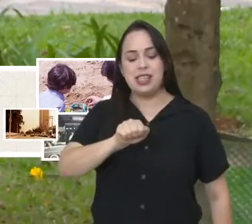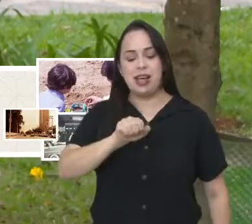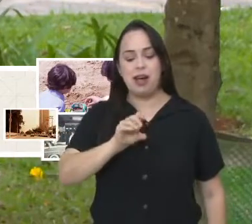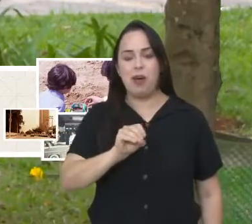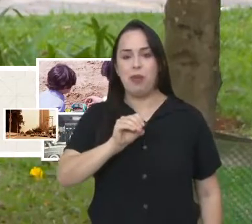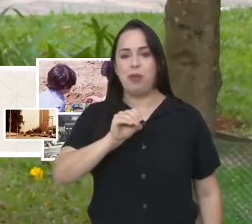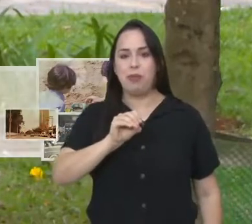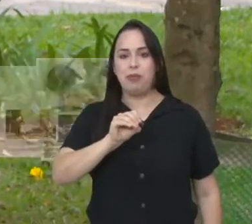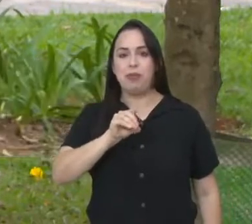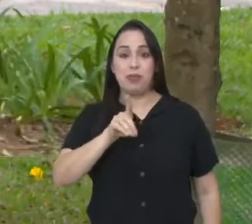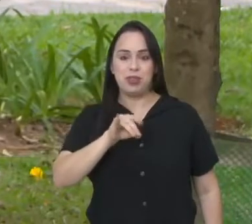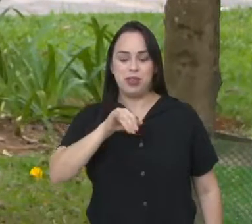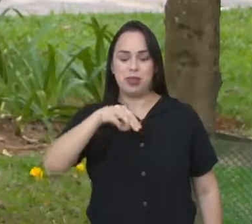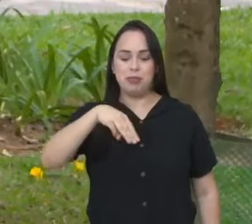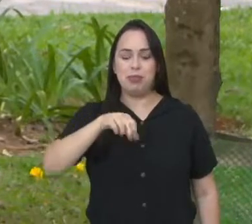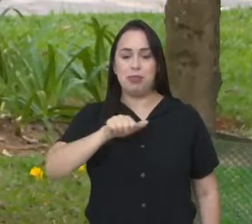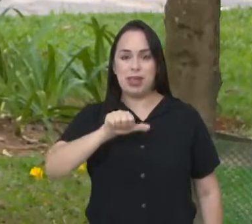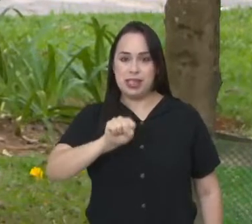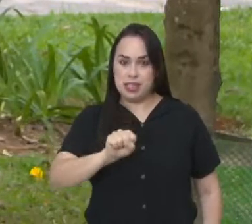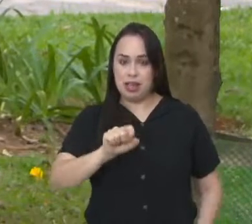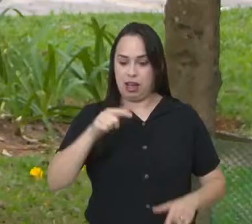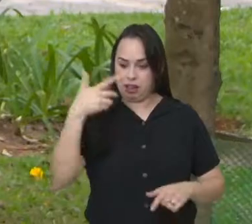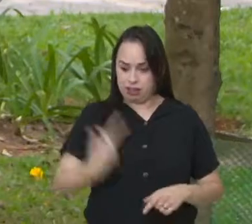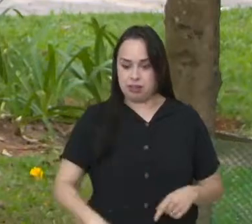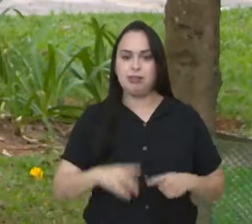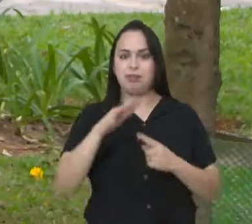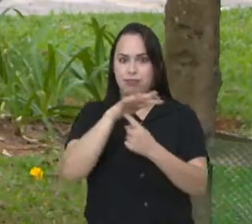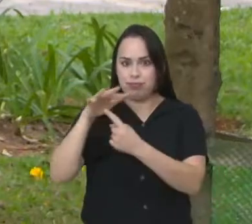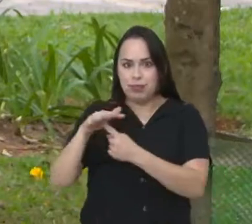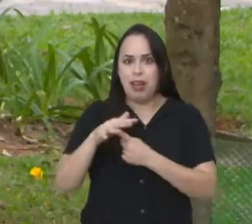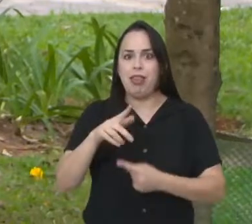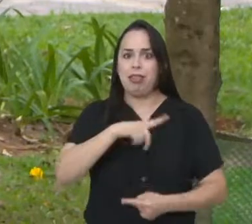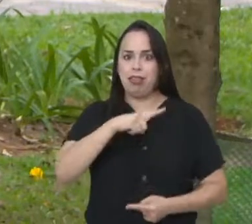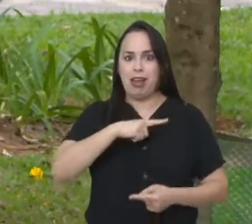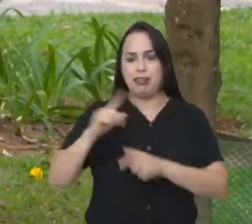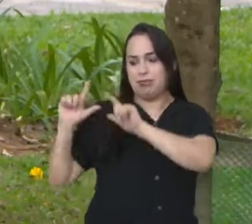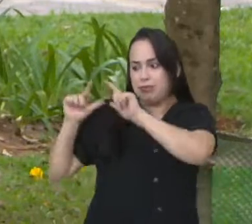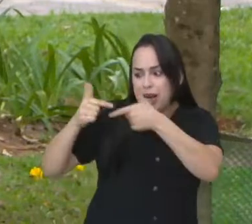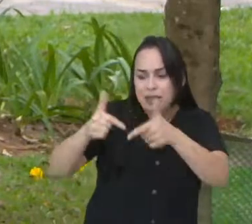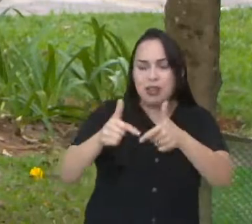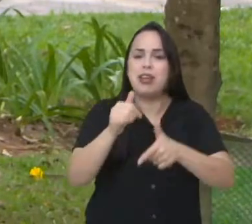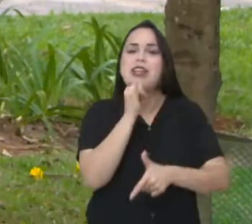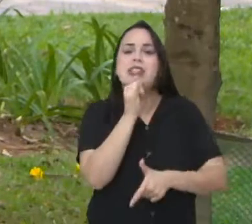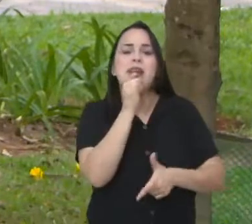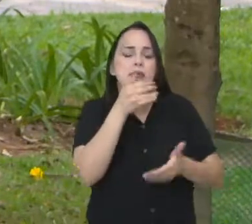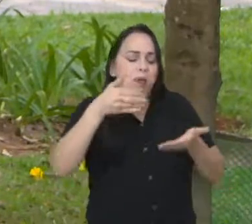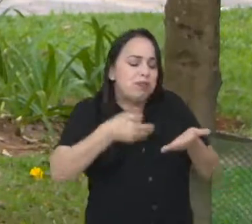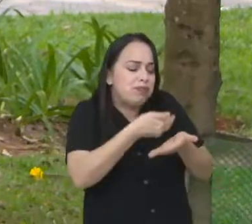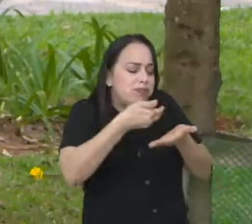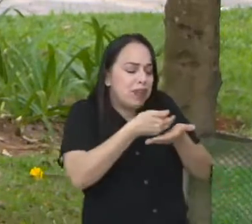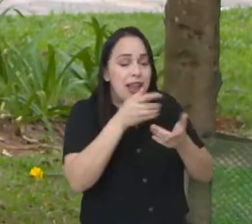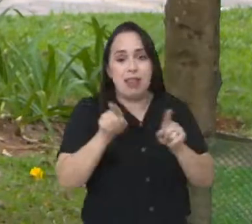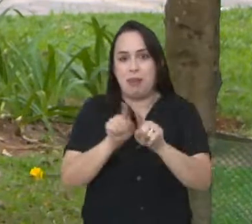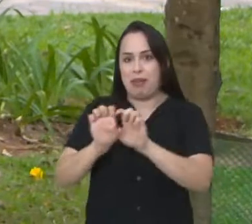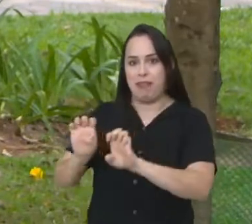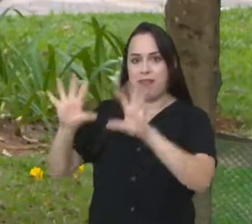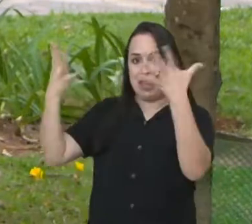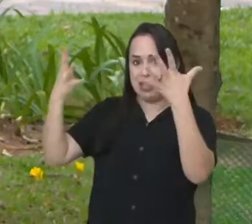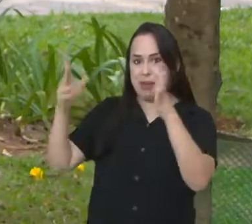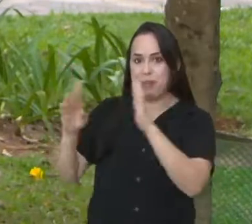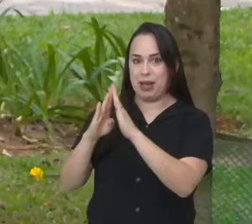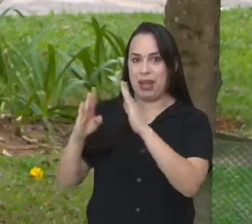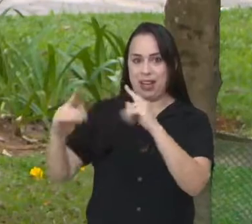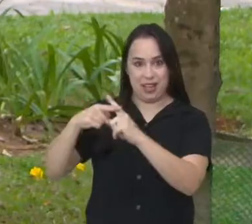praça principal que as tradições do bairro se manifestam, no famoso caldinho e na quermesse da igreja. Mas não para por aí.